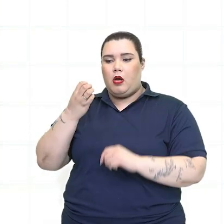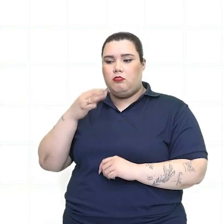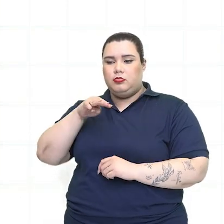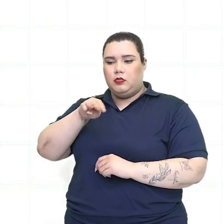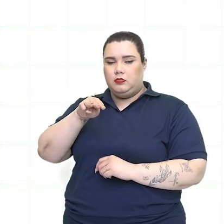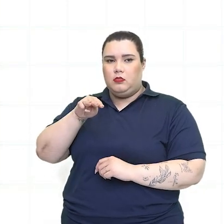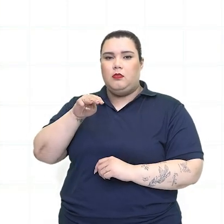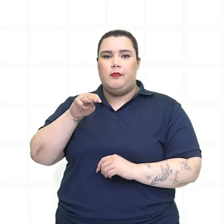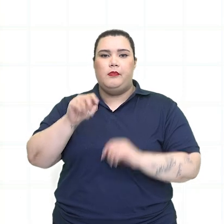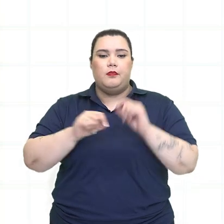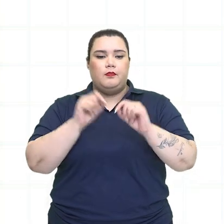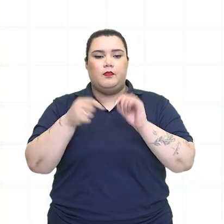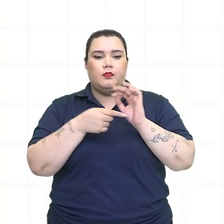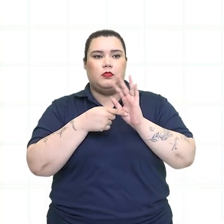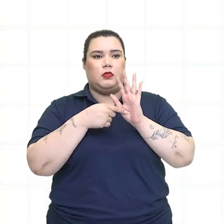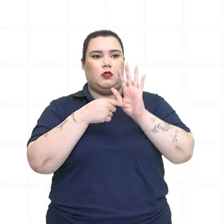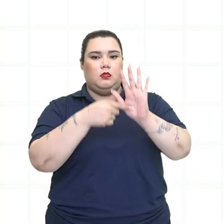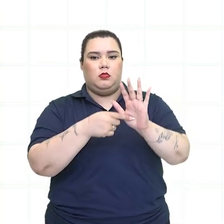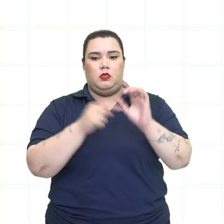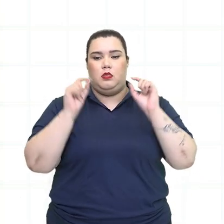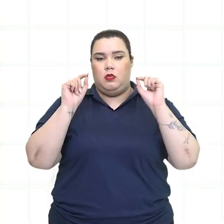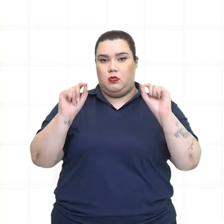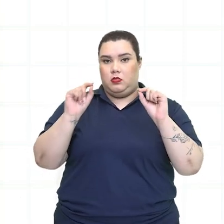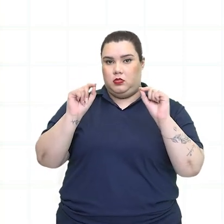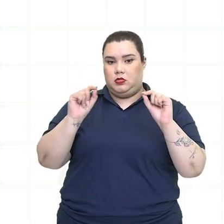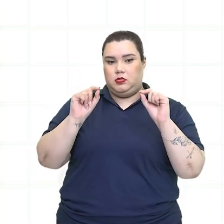vai anunciar também,